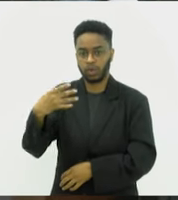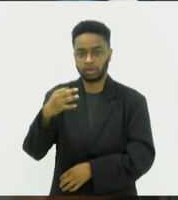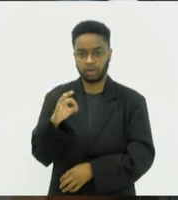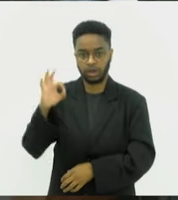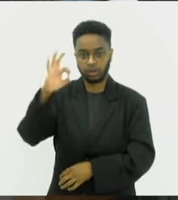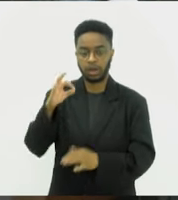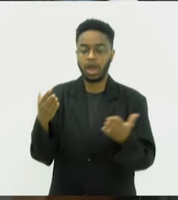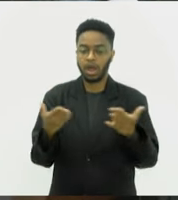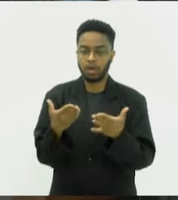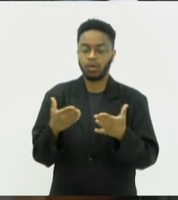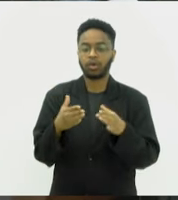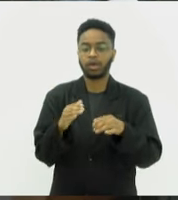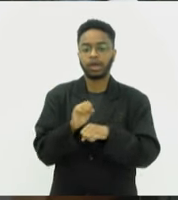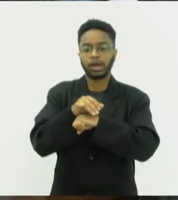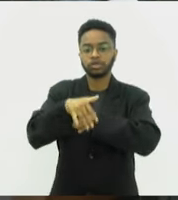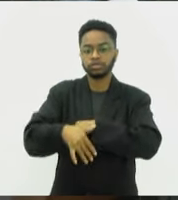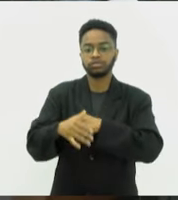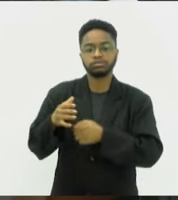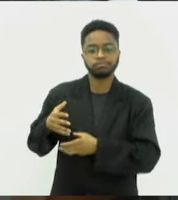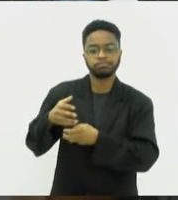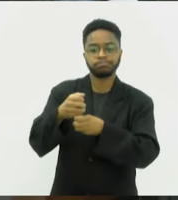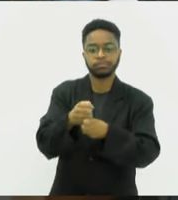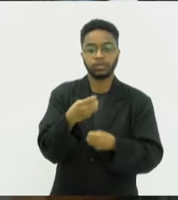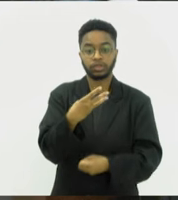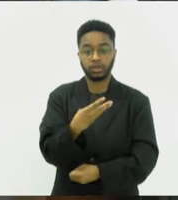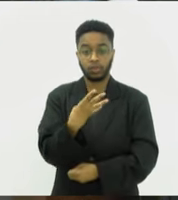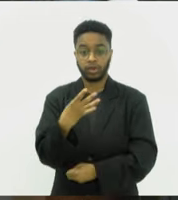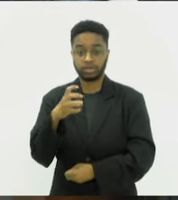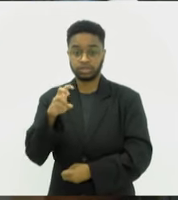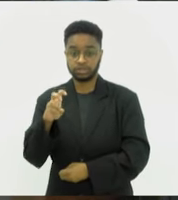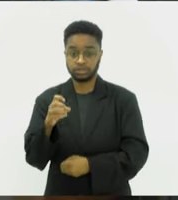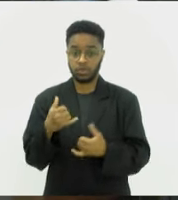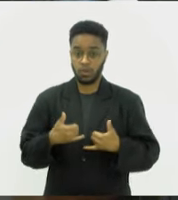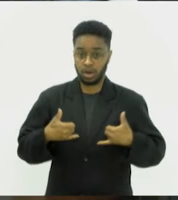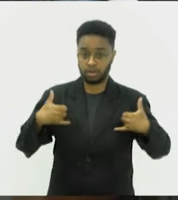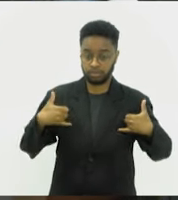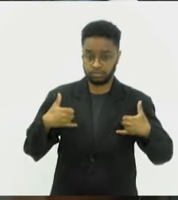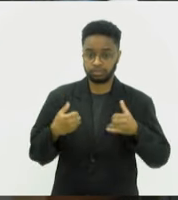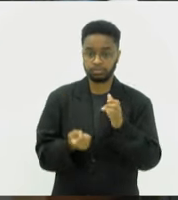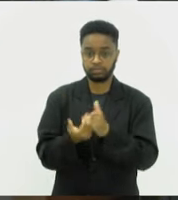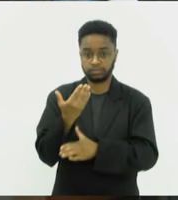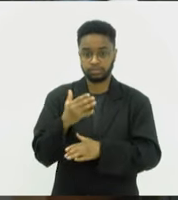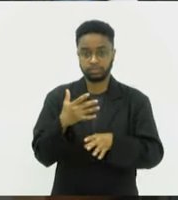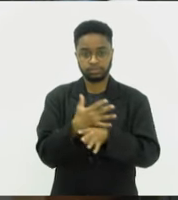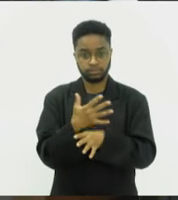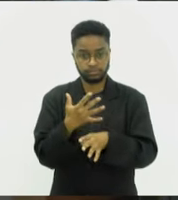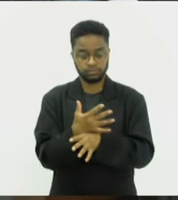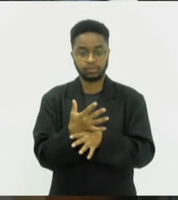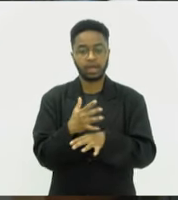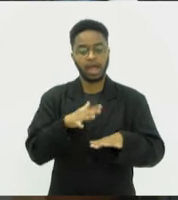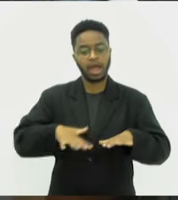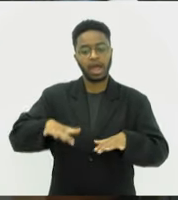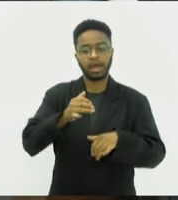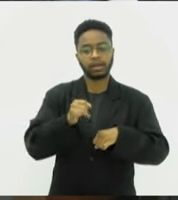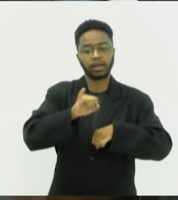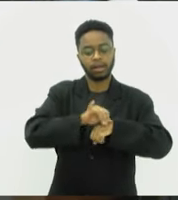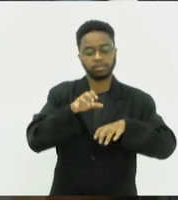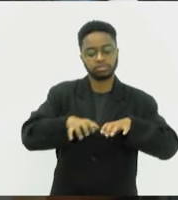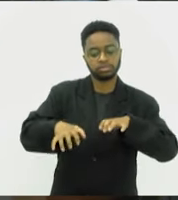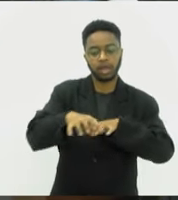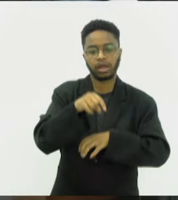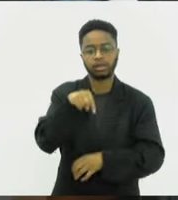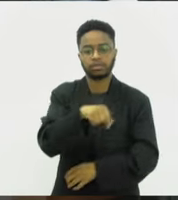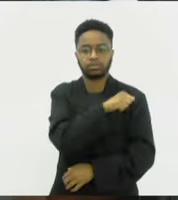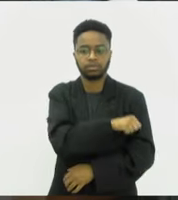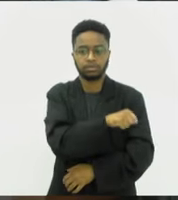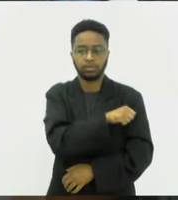está completando hoje 345 anos de fundação. Cidade da região metropolitana do estado do Rio de